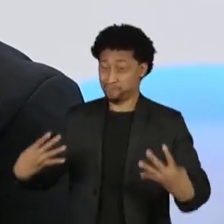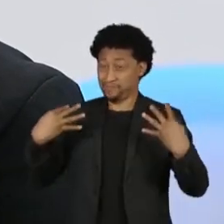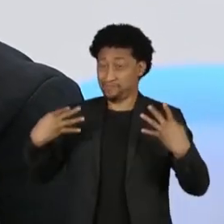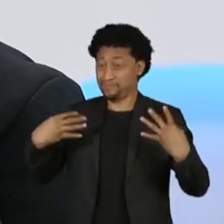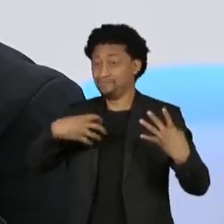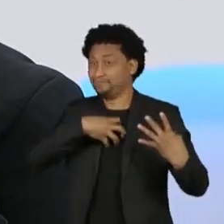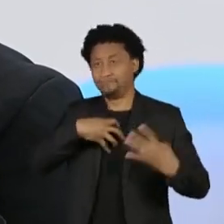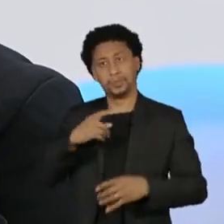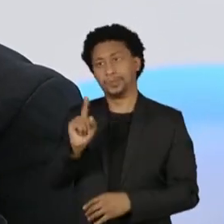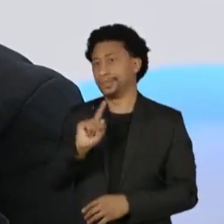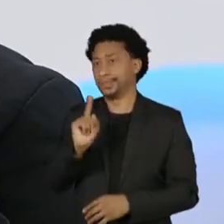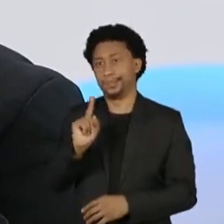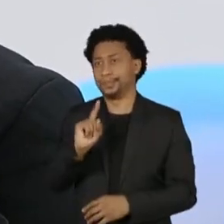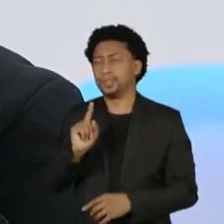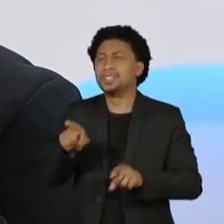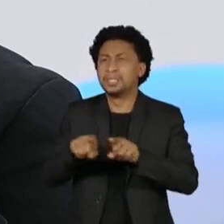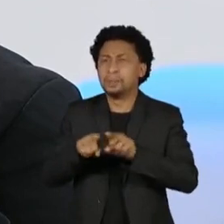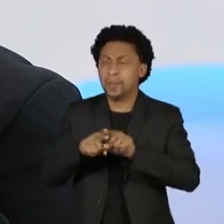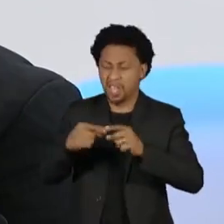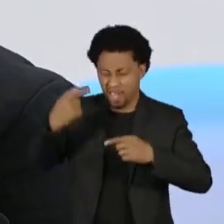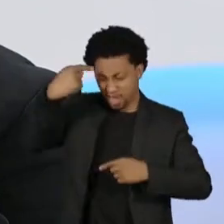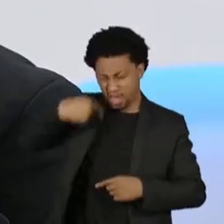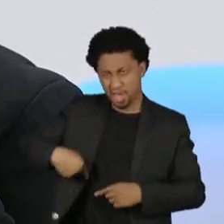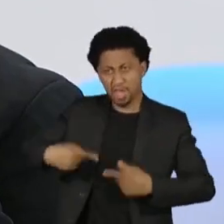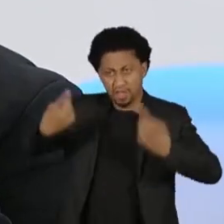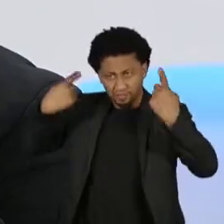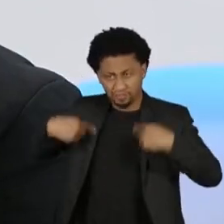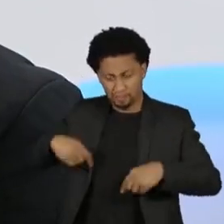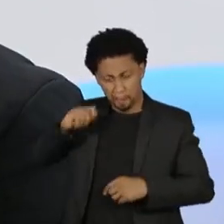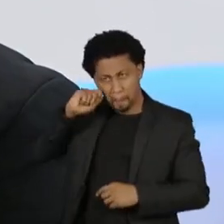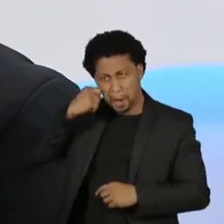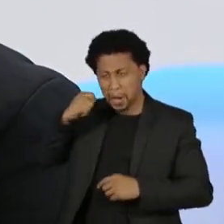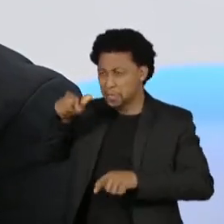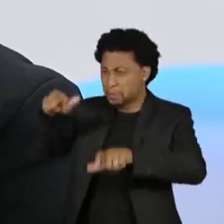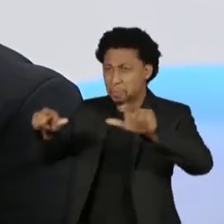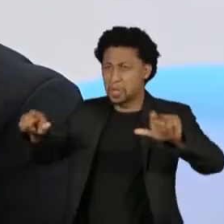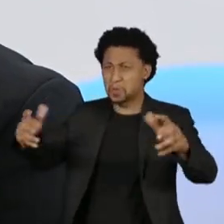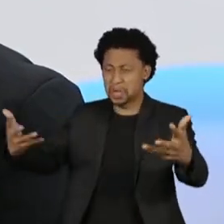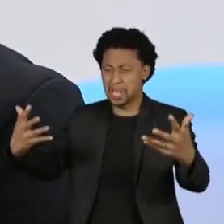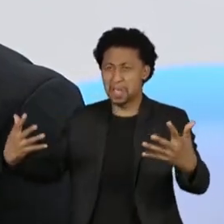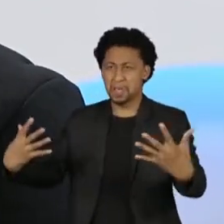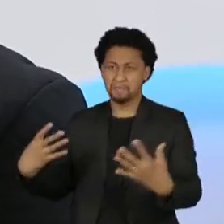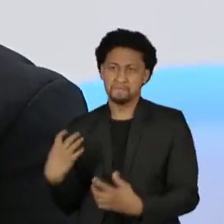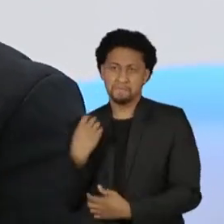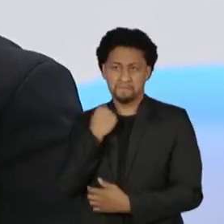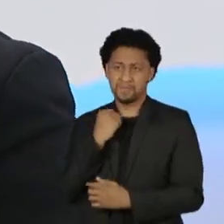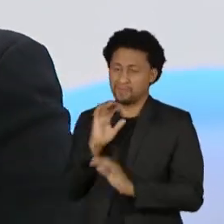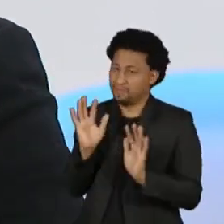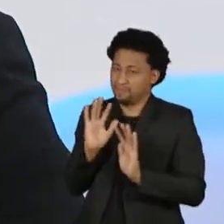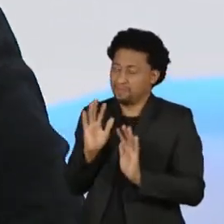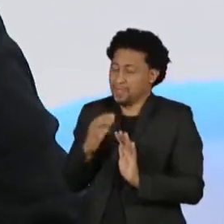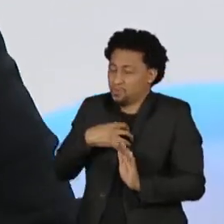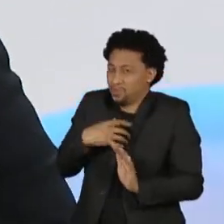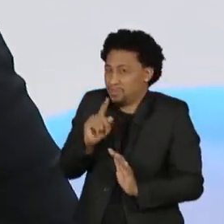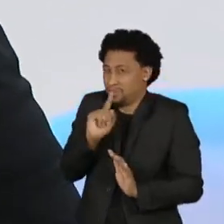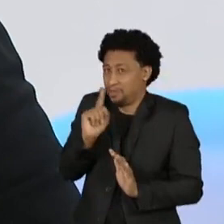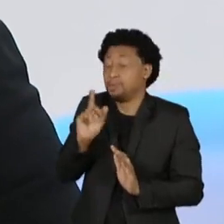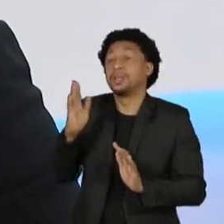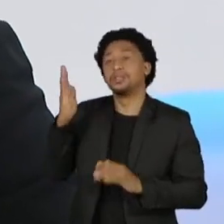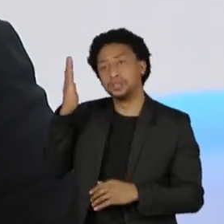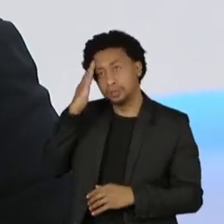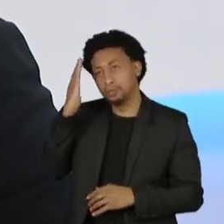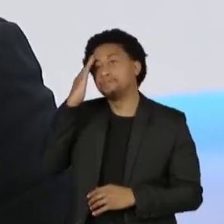e não tem esse lugar de desejo não mas esse aí é do perigo que é isso né eu sei do perigo que é isso eu sei dessa coisa